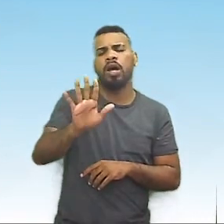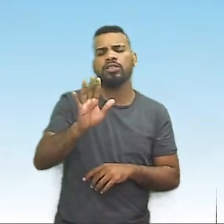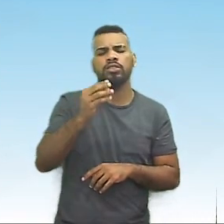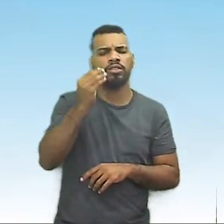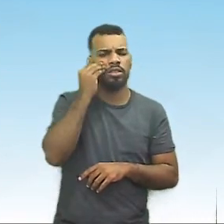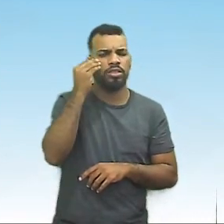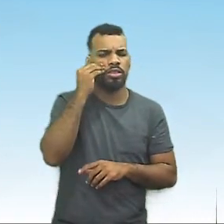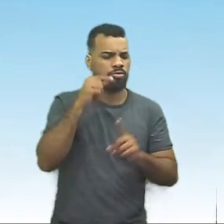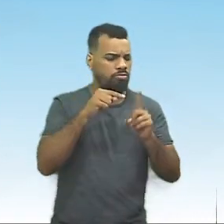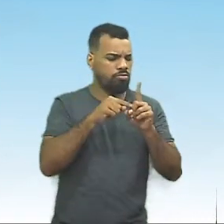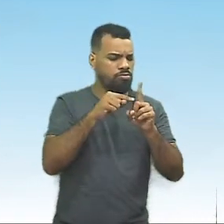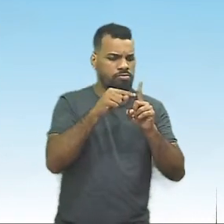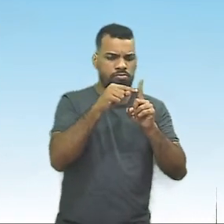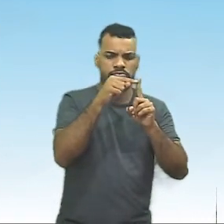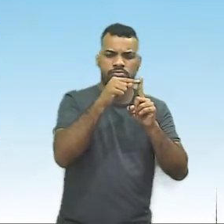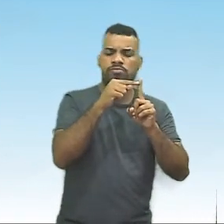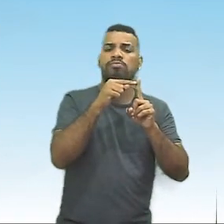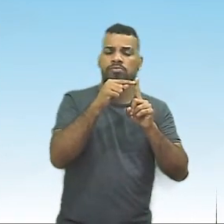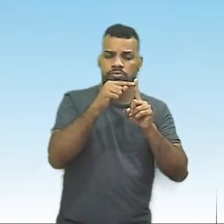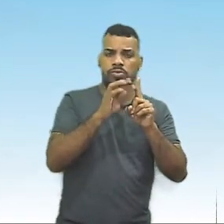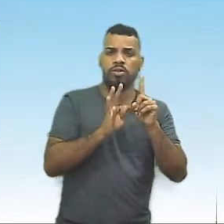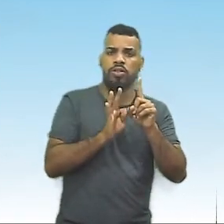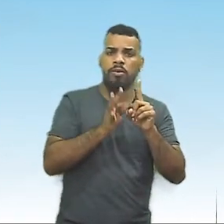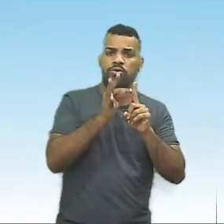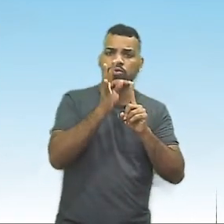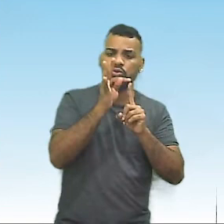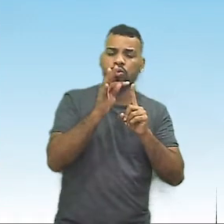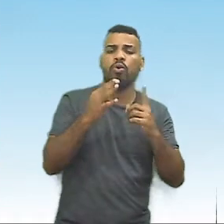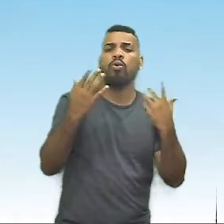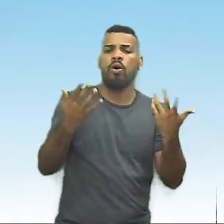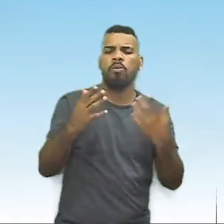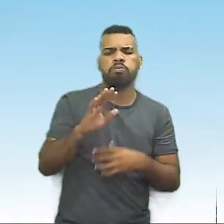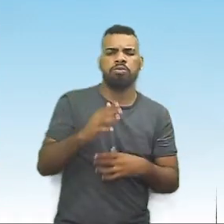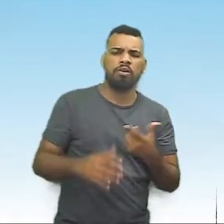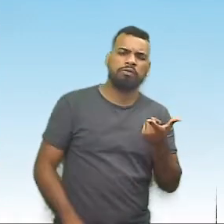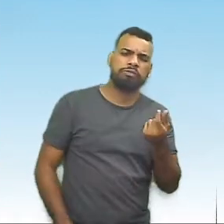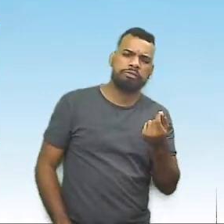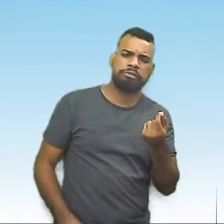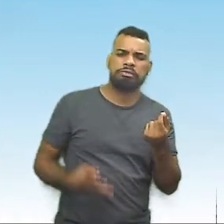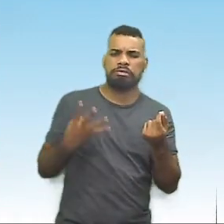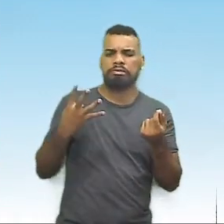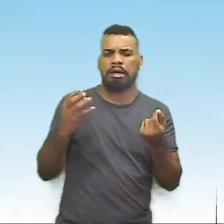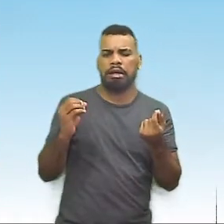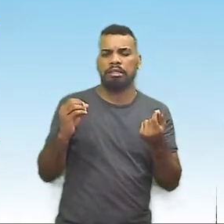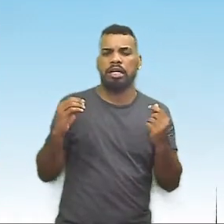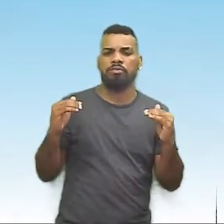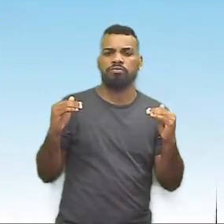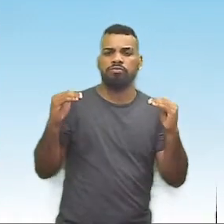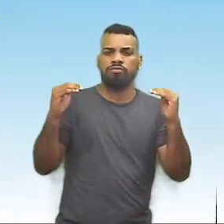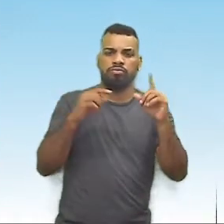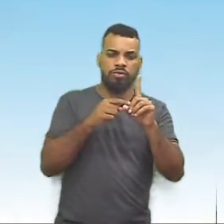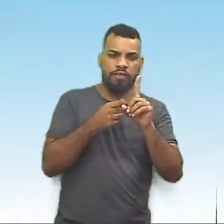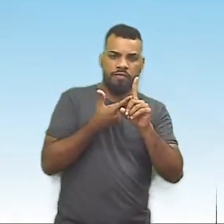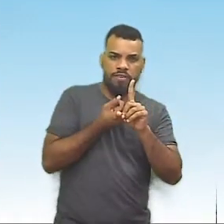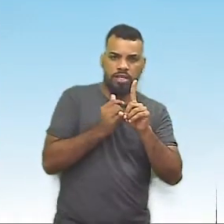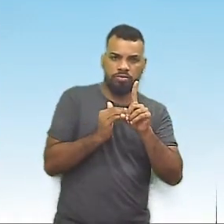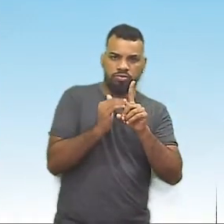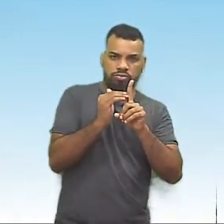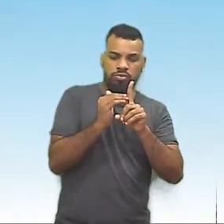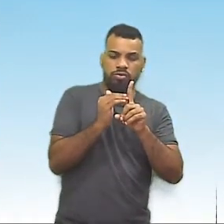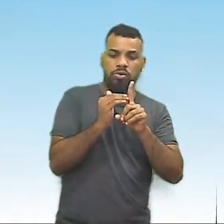a proporção em que aumenta a temperatura é de 20 a 40 graus centígrados, isso por